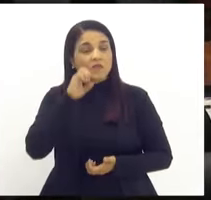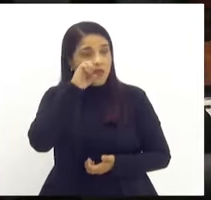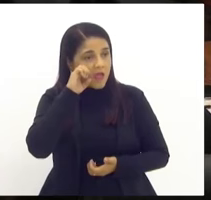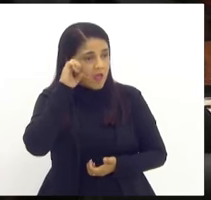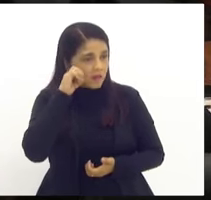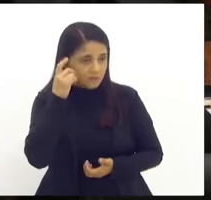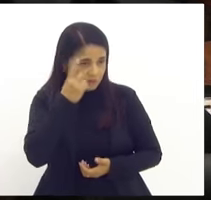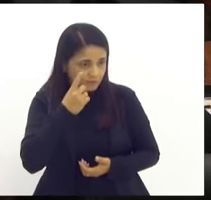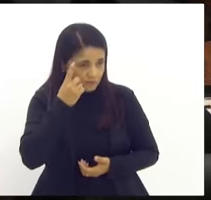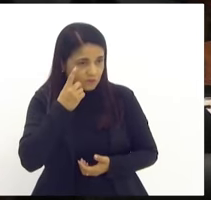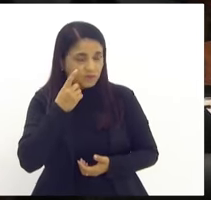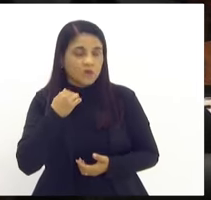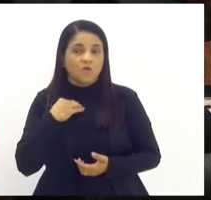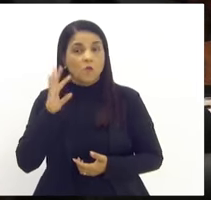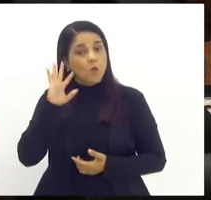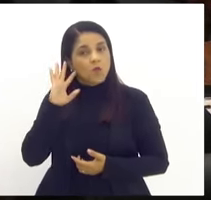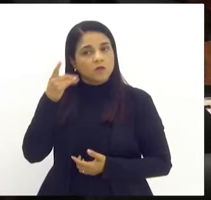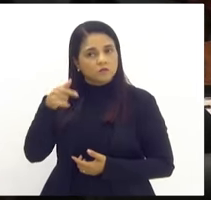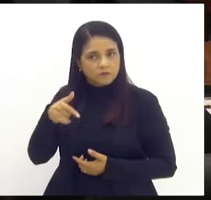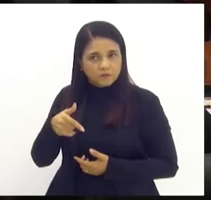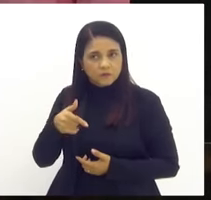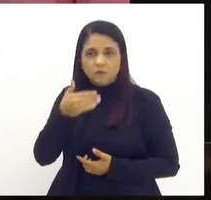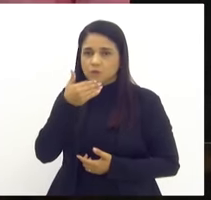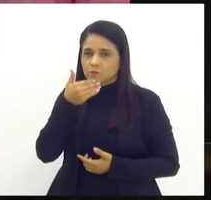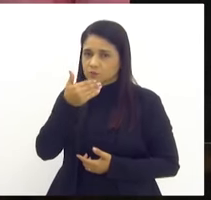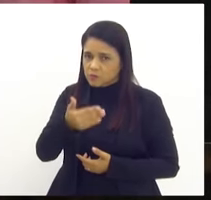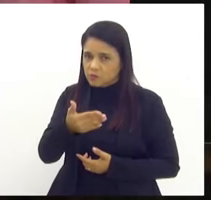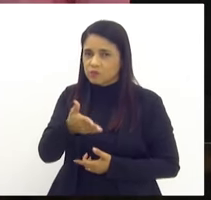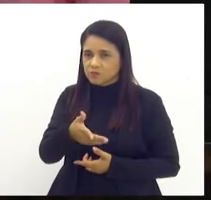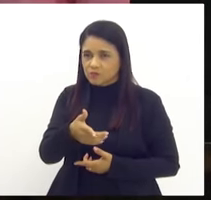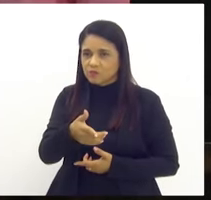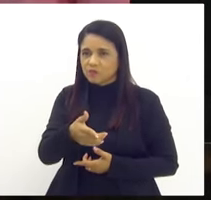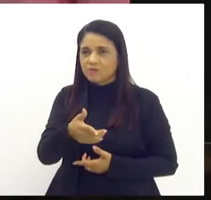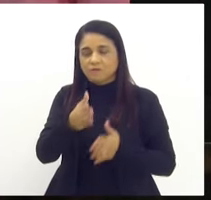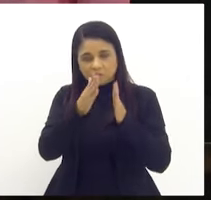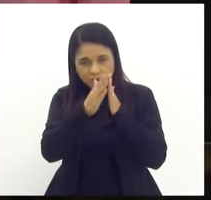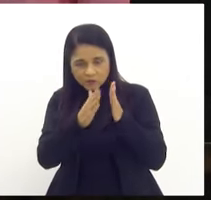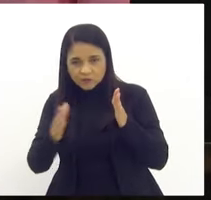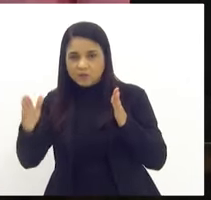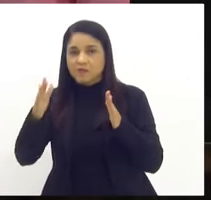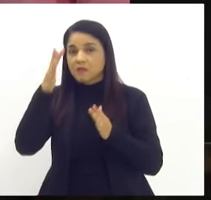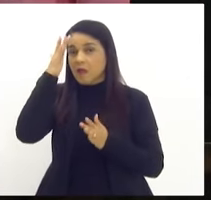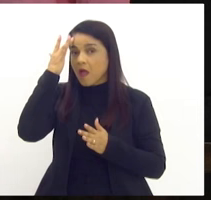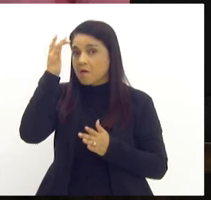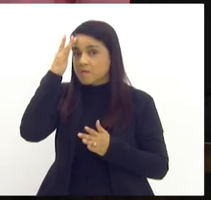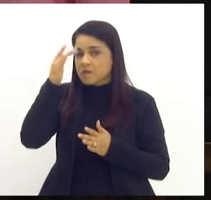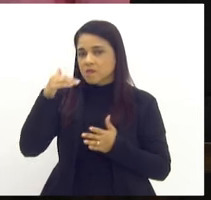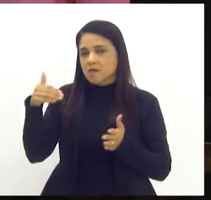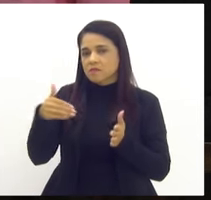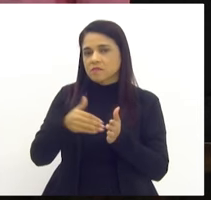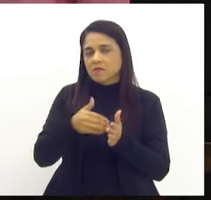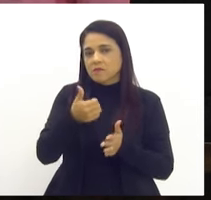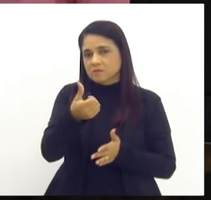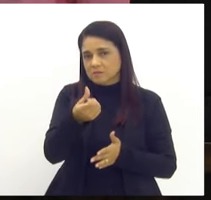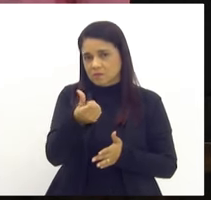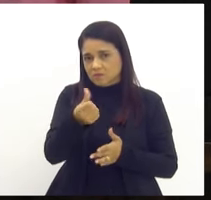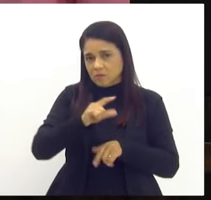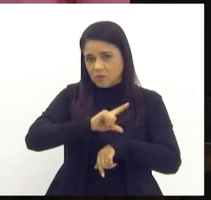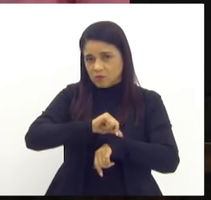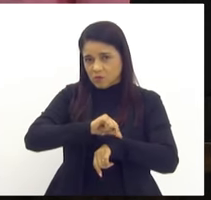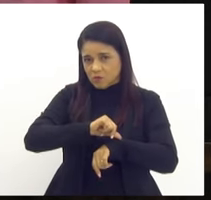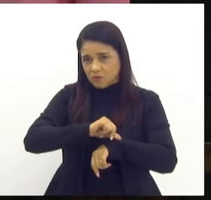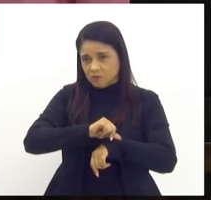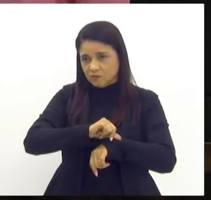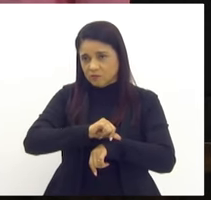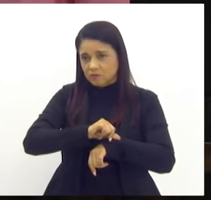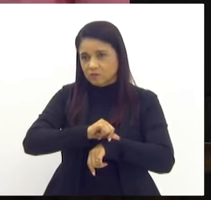presidência vai deferir pedido de vossa excelência vamos estender amanhã até às 16 horas porque já se